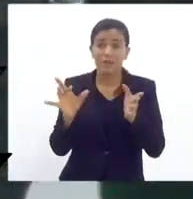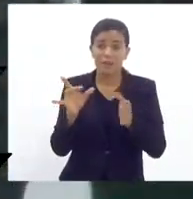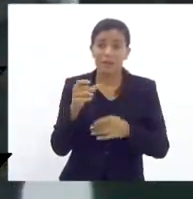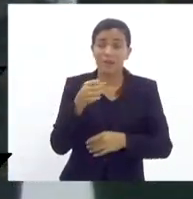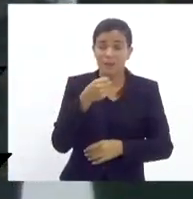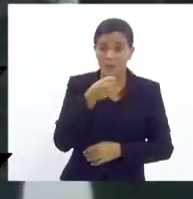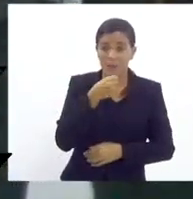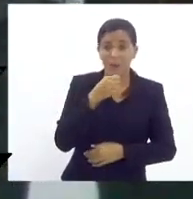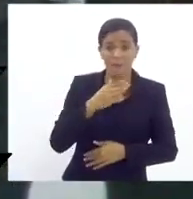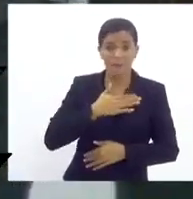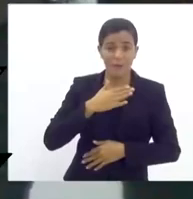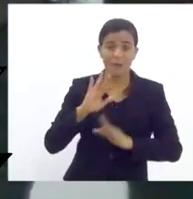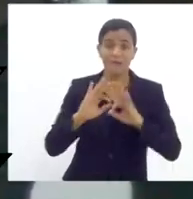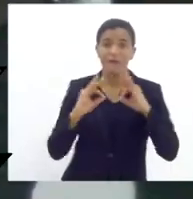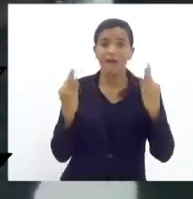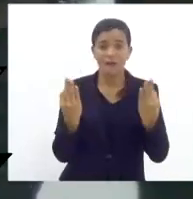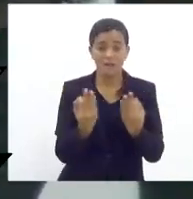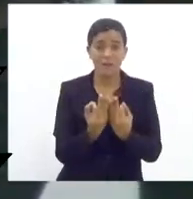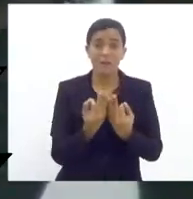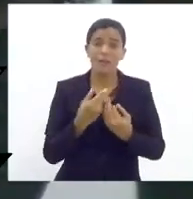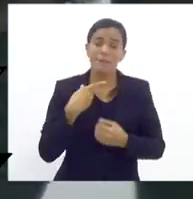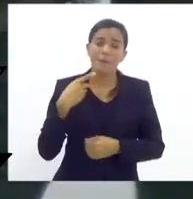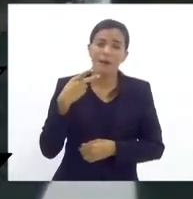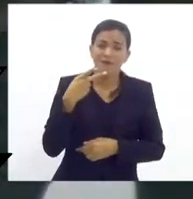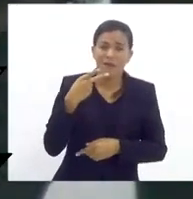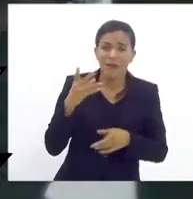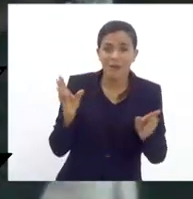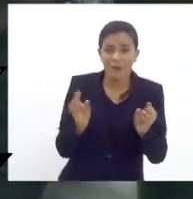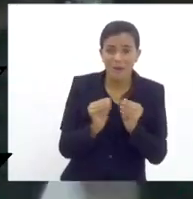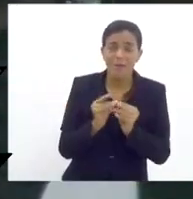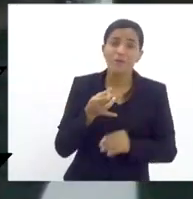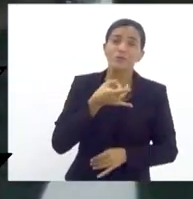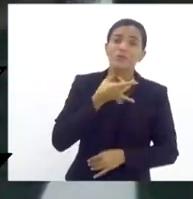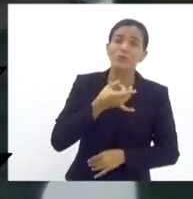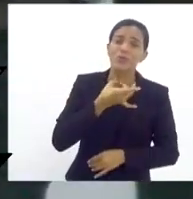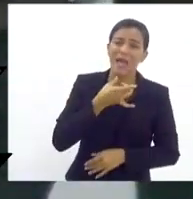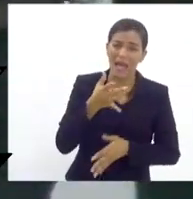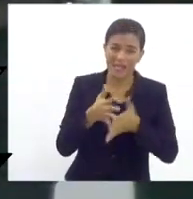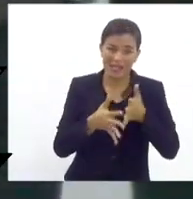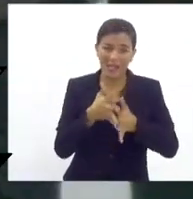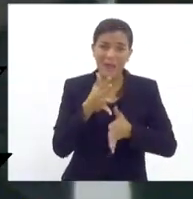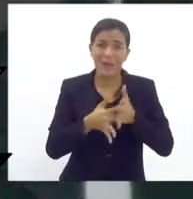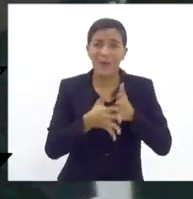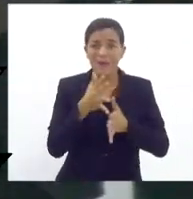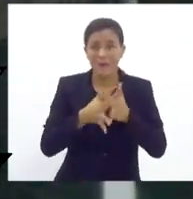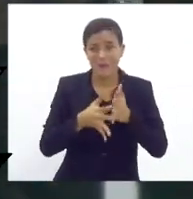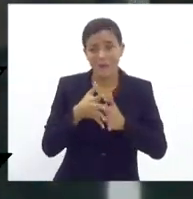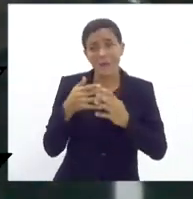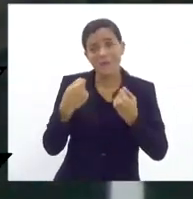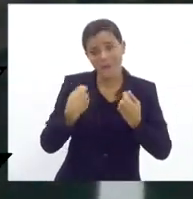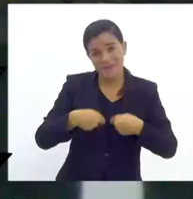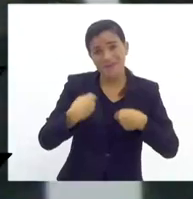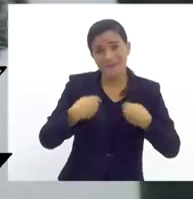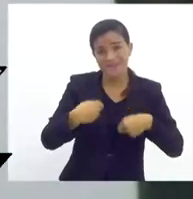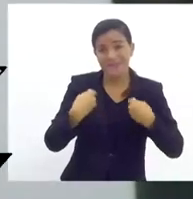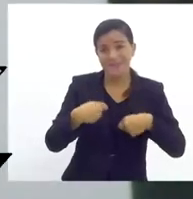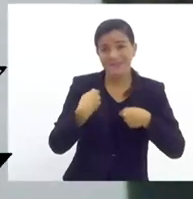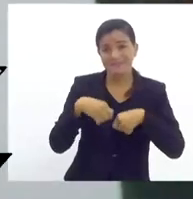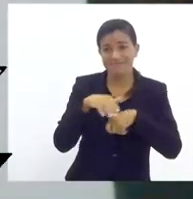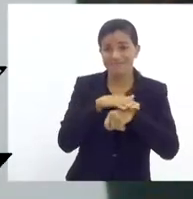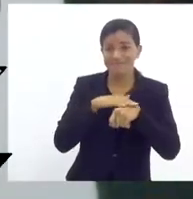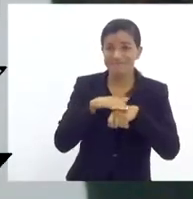com meu família para falar um pouco complicado mas tem que abrir pouco